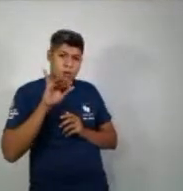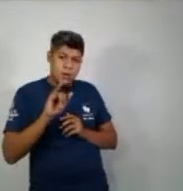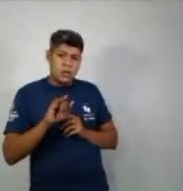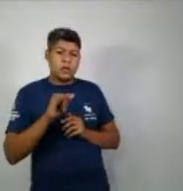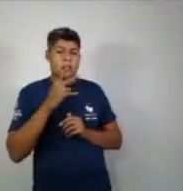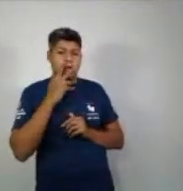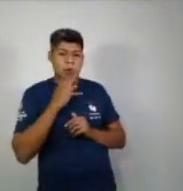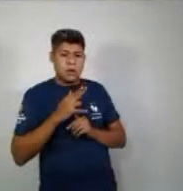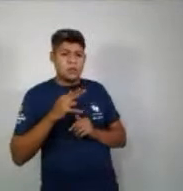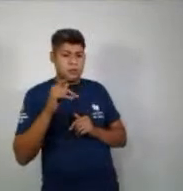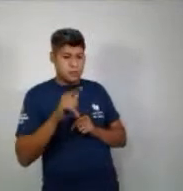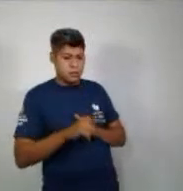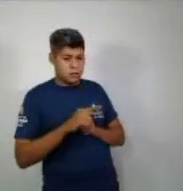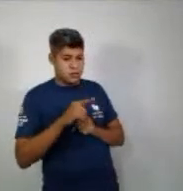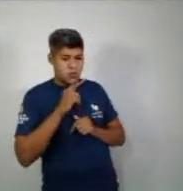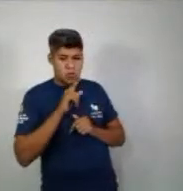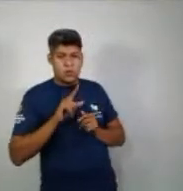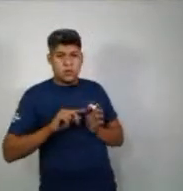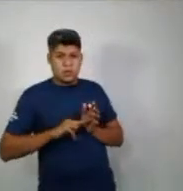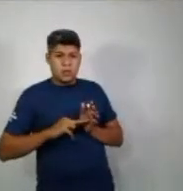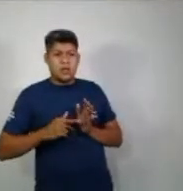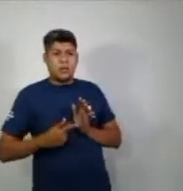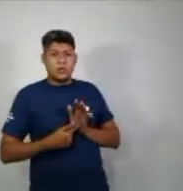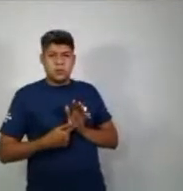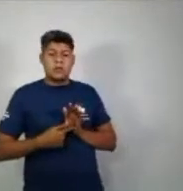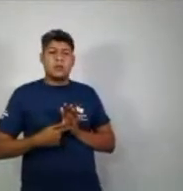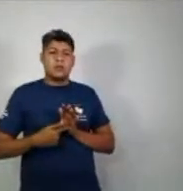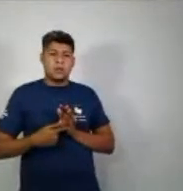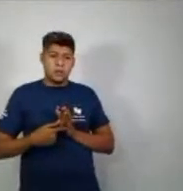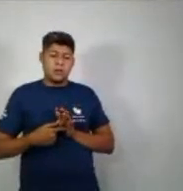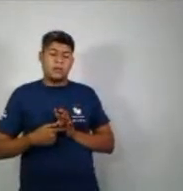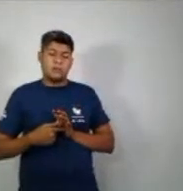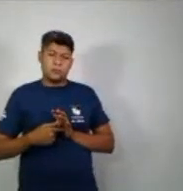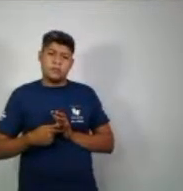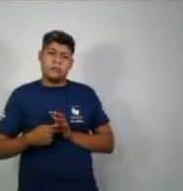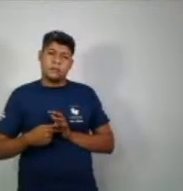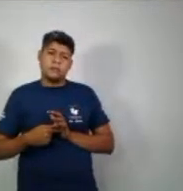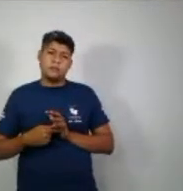que mandava traduzir, e enfim,